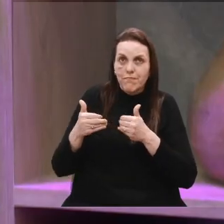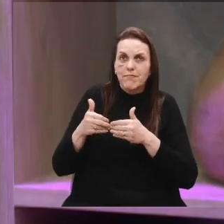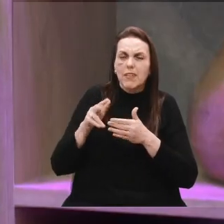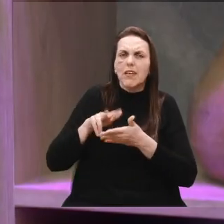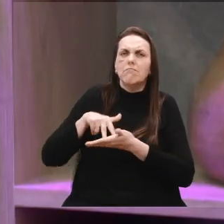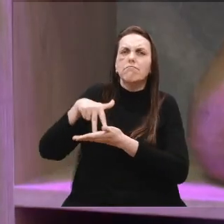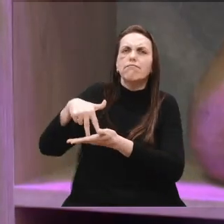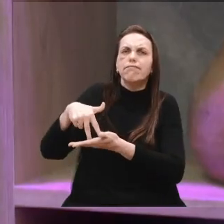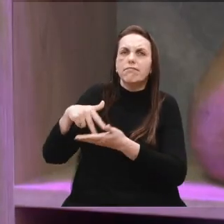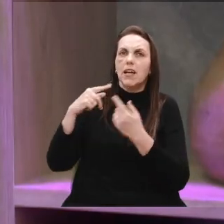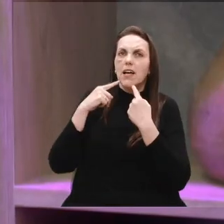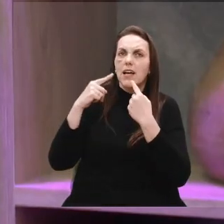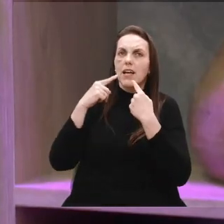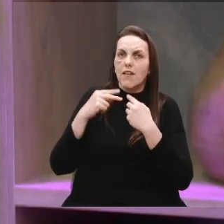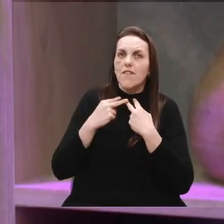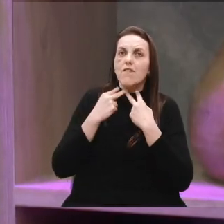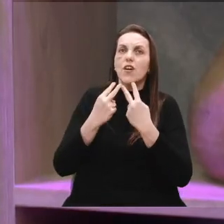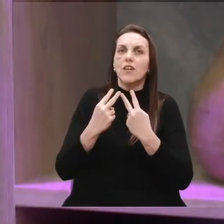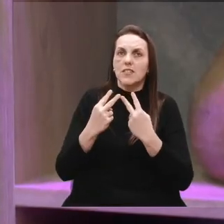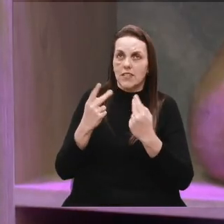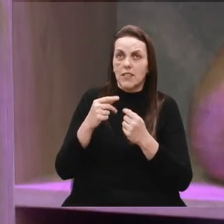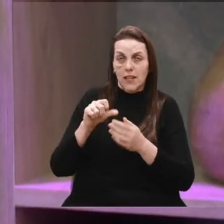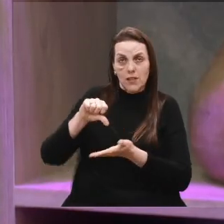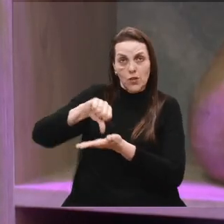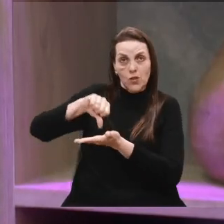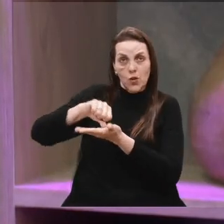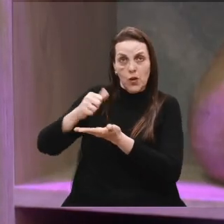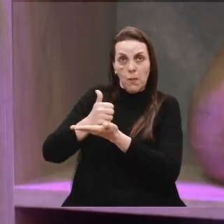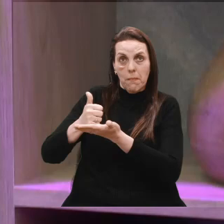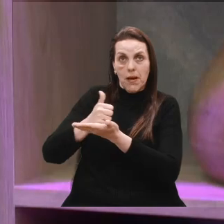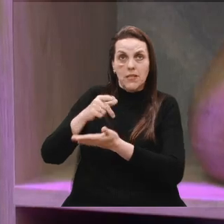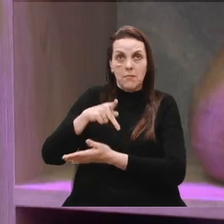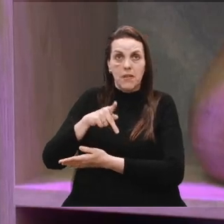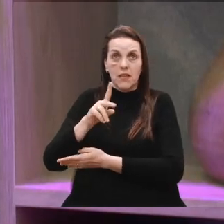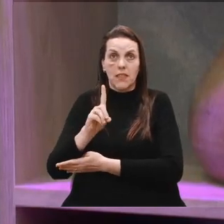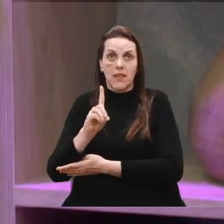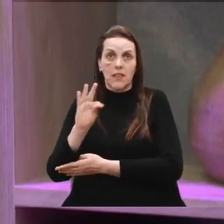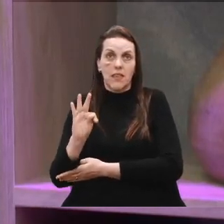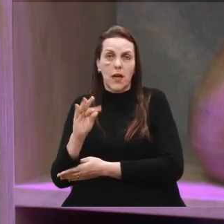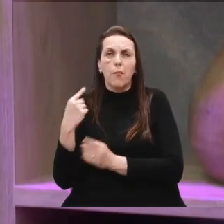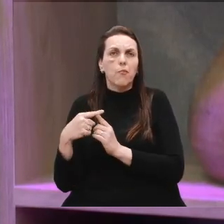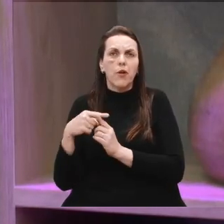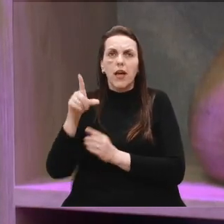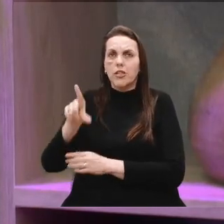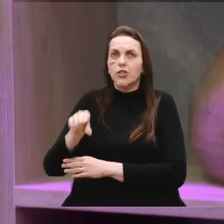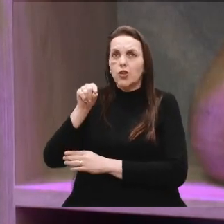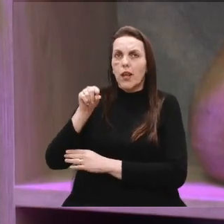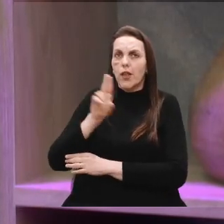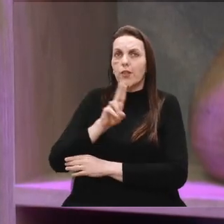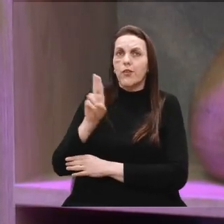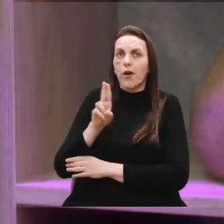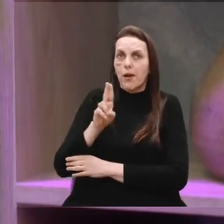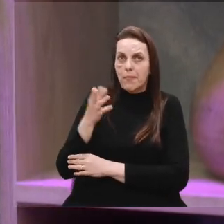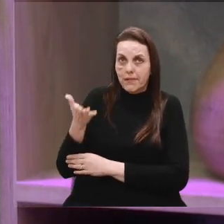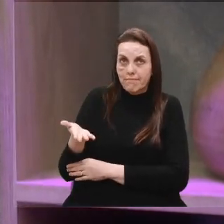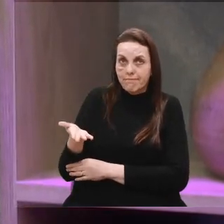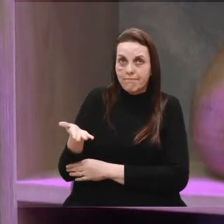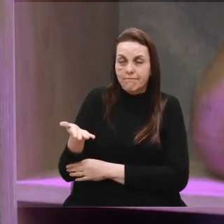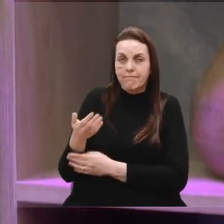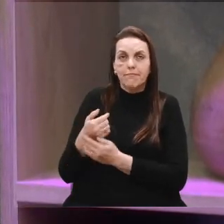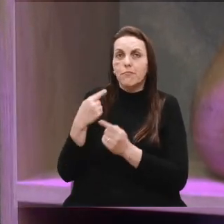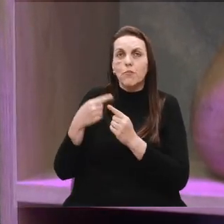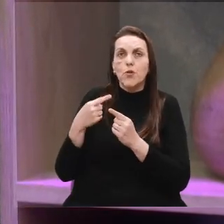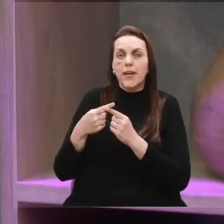exemplo, né, quem reivindica? Temos o exemplo aqui do núcleo de base do PDT. Por que optaram por chamar dessa forma,